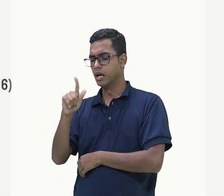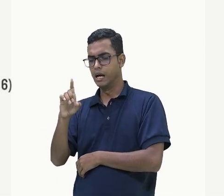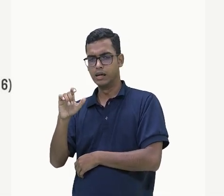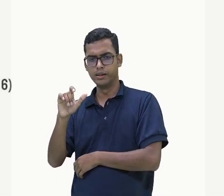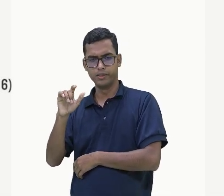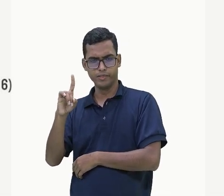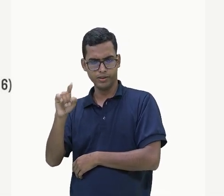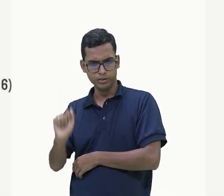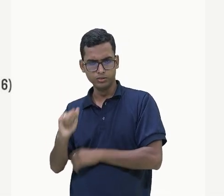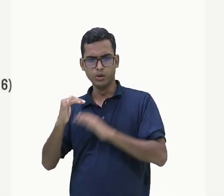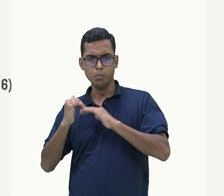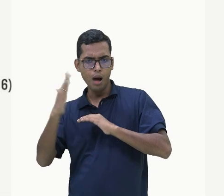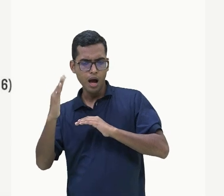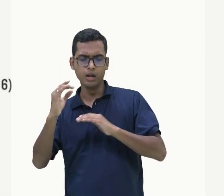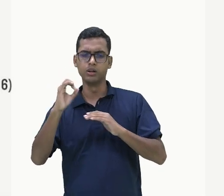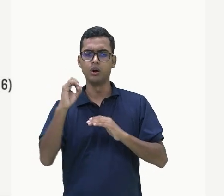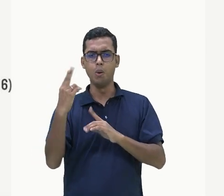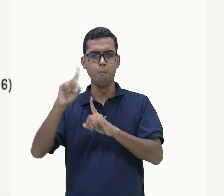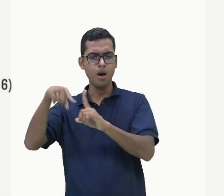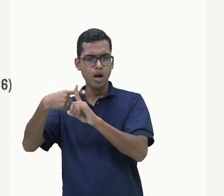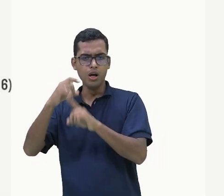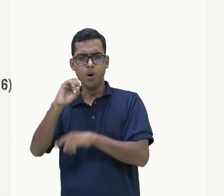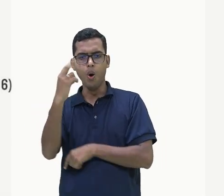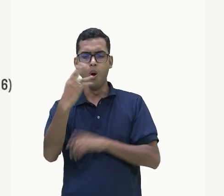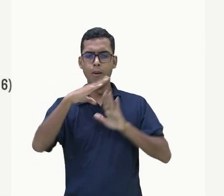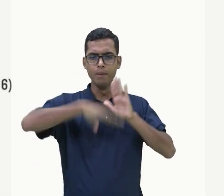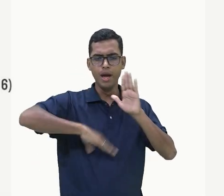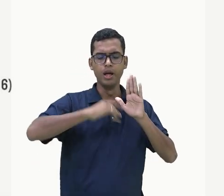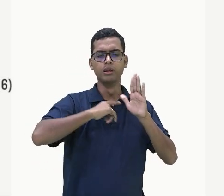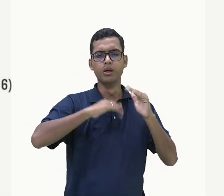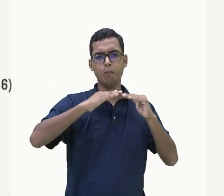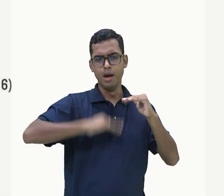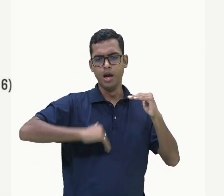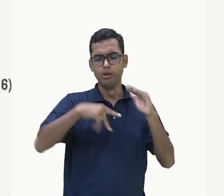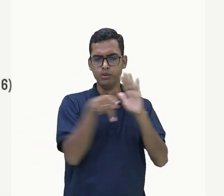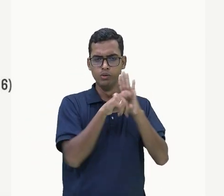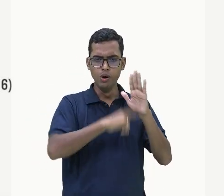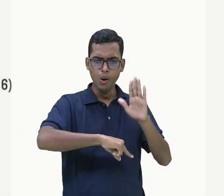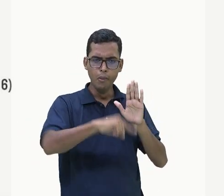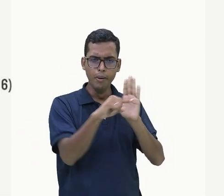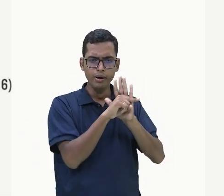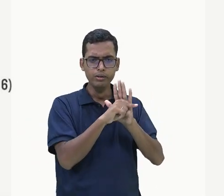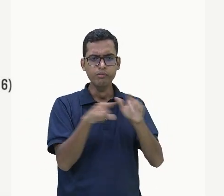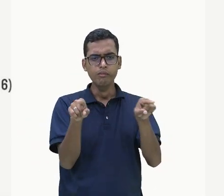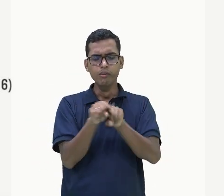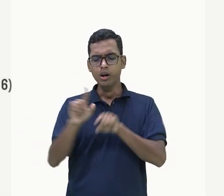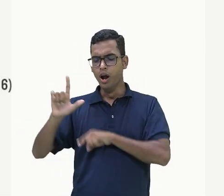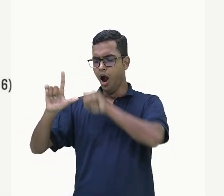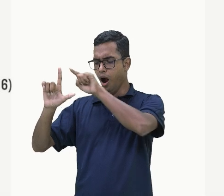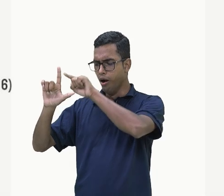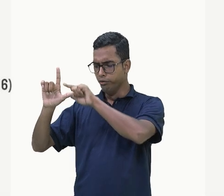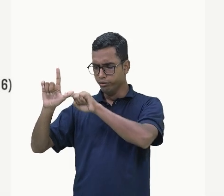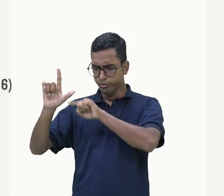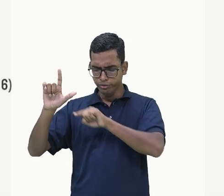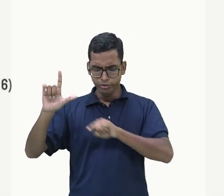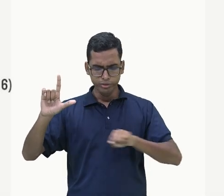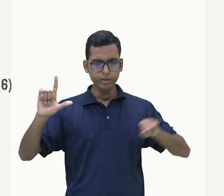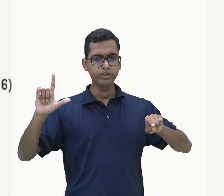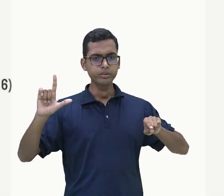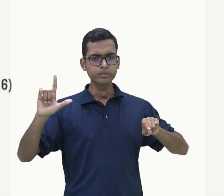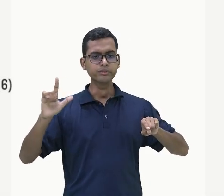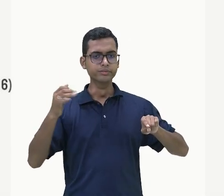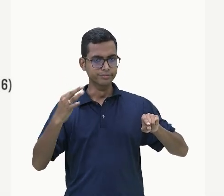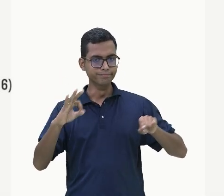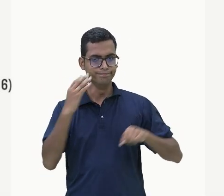Tanto a função crescente quanto a função decrescente, nesse caso aqui a decrescente, ela continua decrescendo aqui